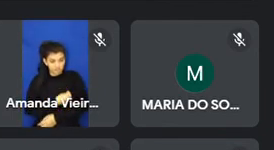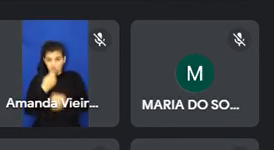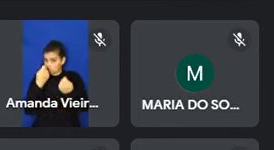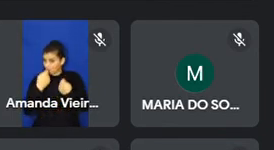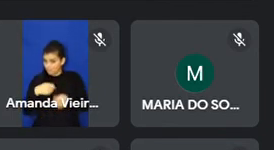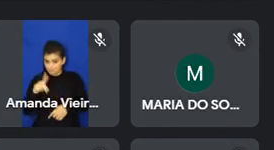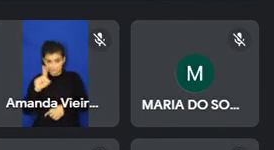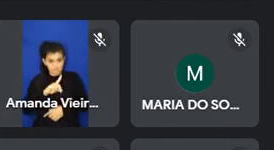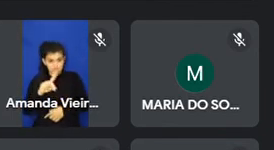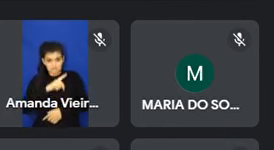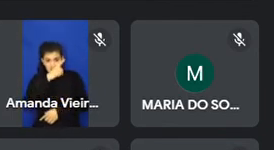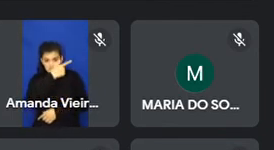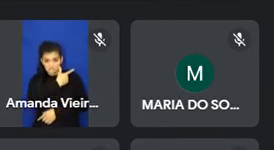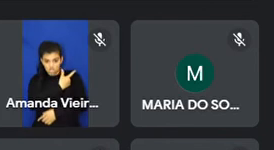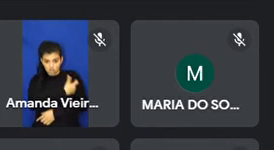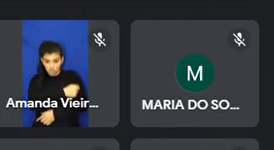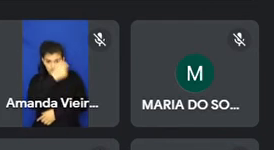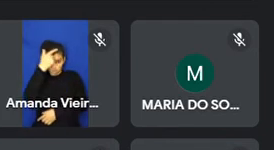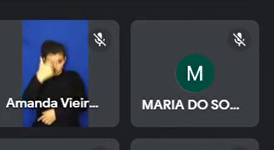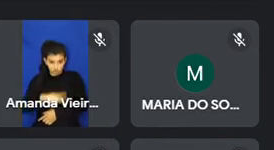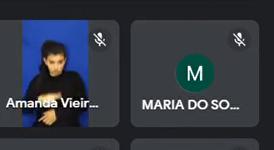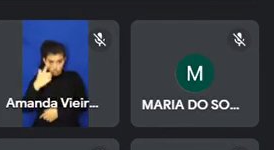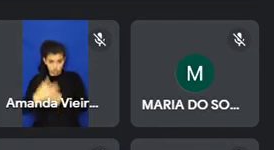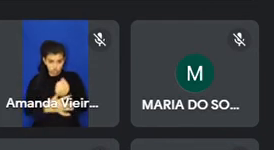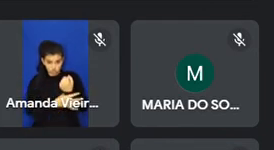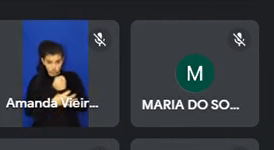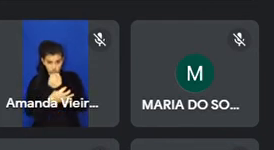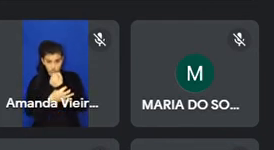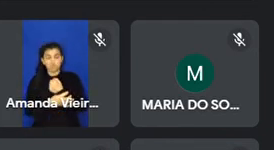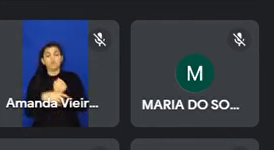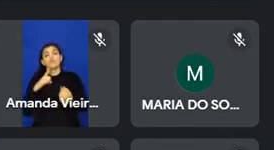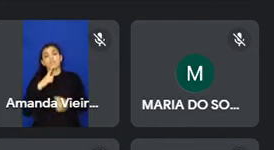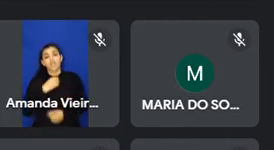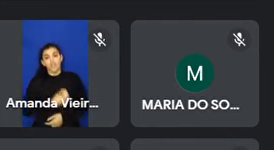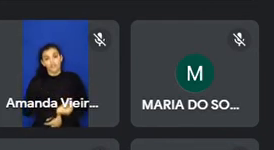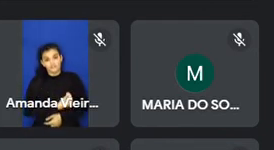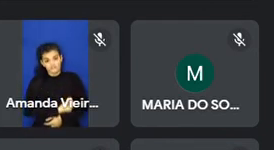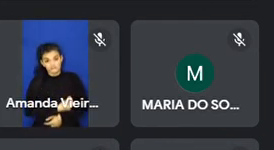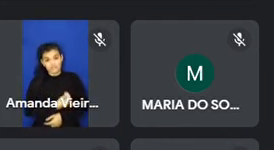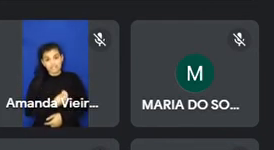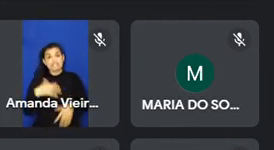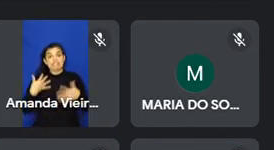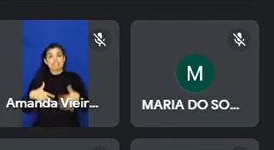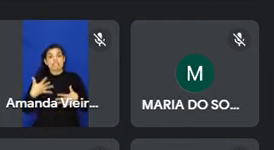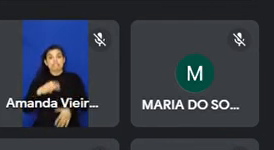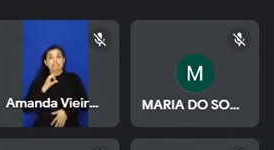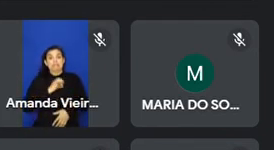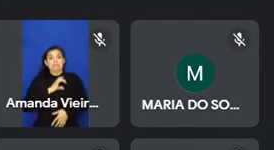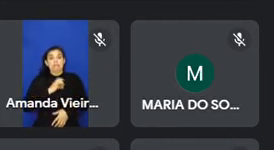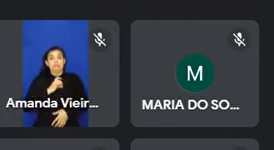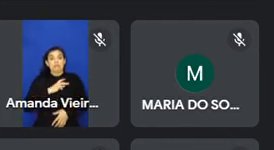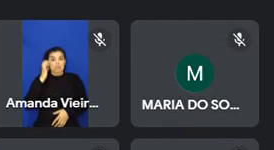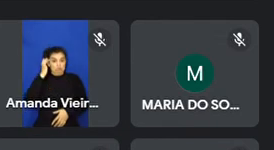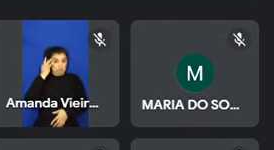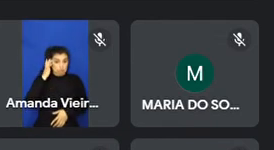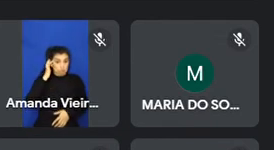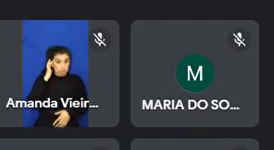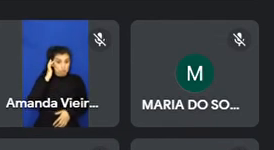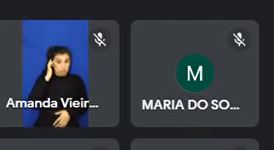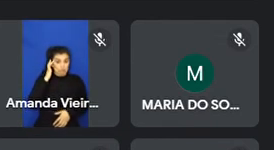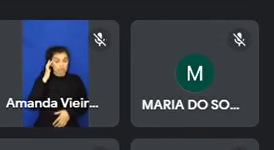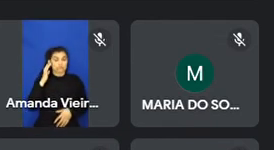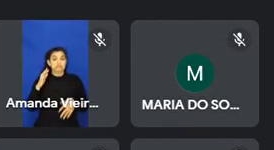e apesar do organismo estar vivo e a gente ter aquele medo, né? Ai, meu Deus do céu, será que ele não vai, na hora que eu tomar a vacina, será